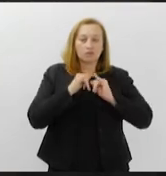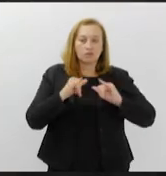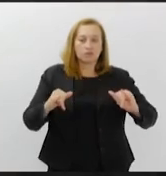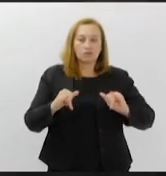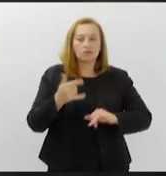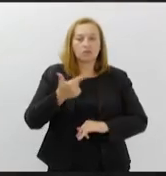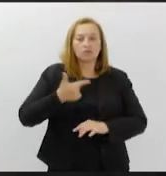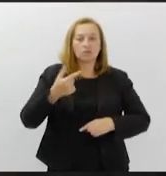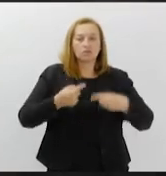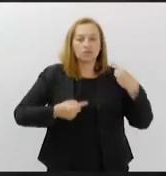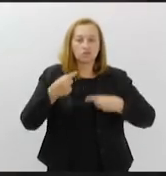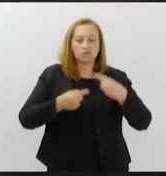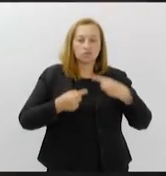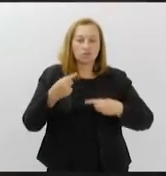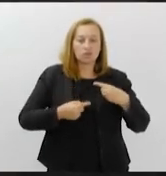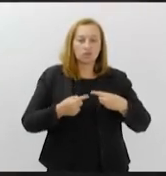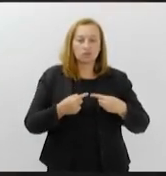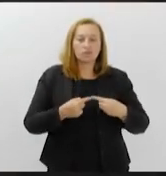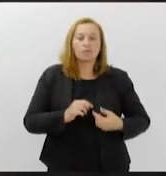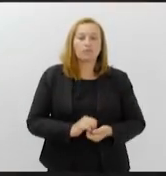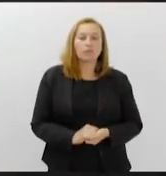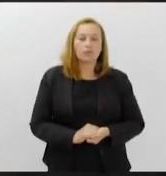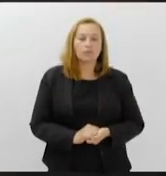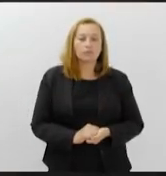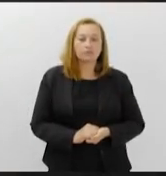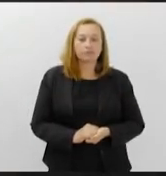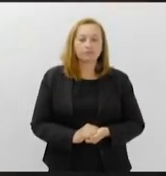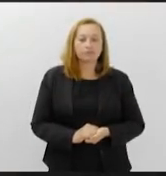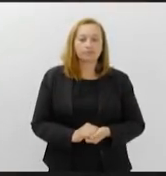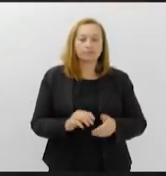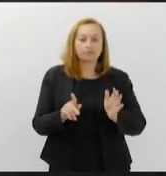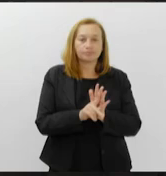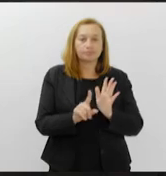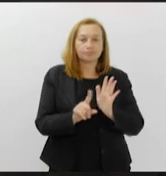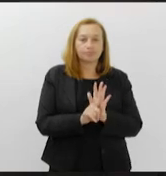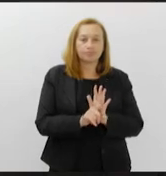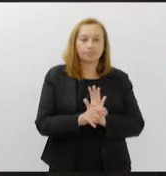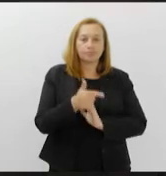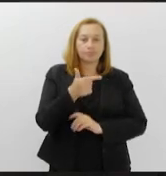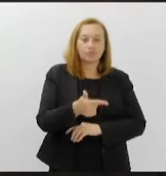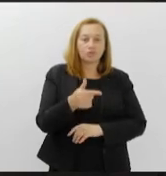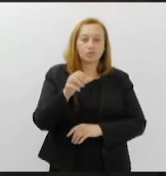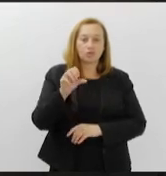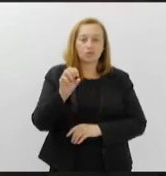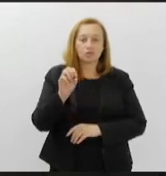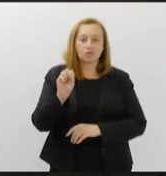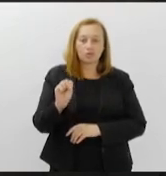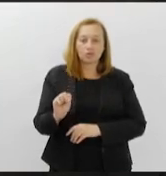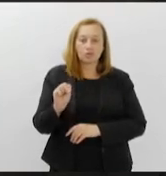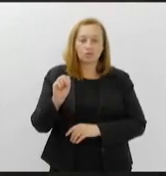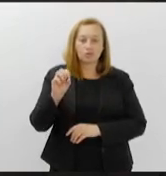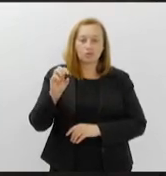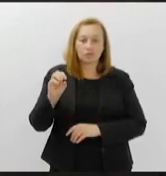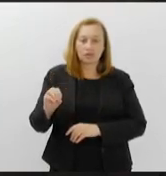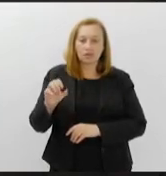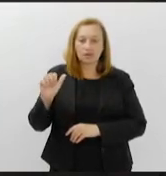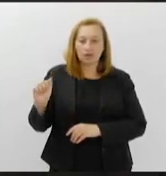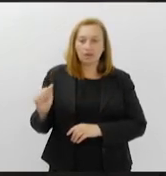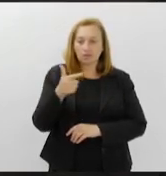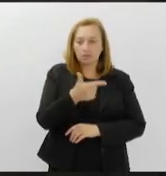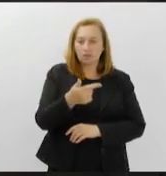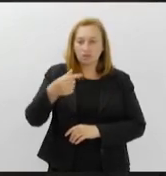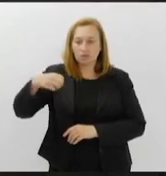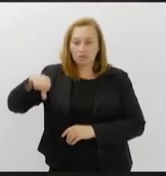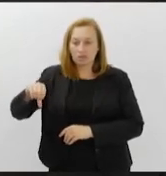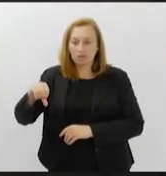em segunda discussão, redação do vencido, projeto de lei número 280-A de 2019, de autoria do